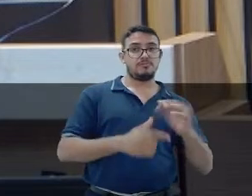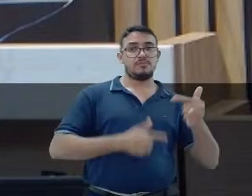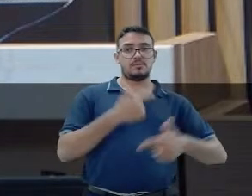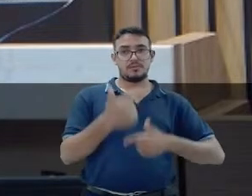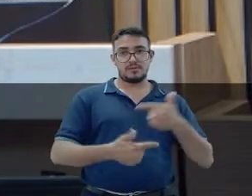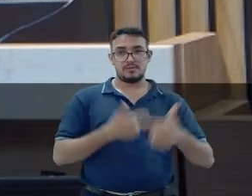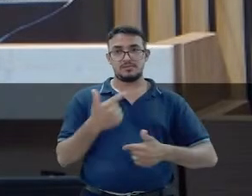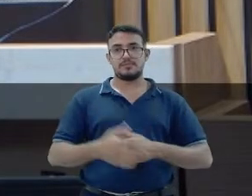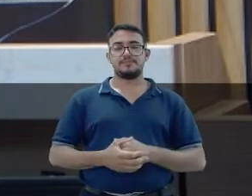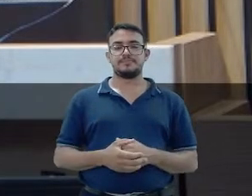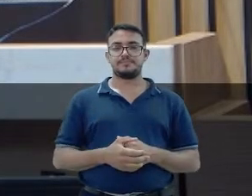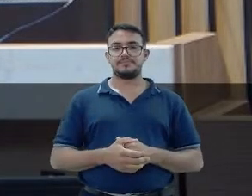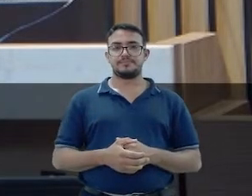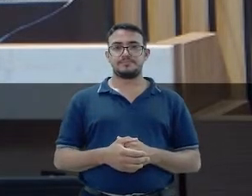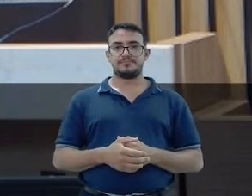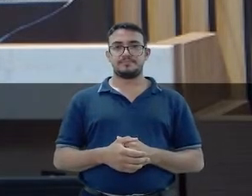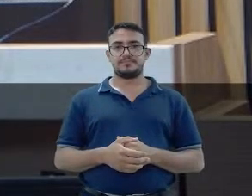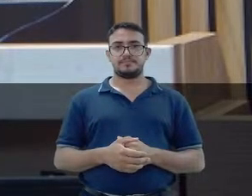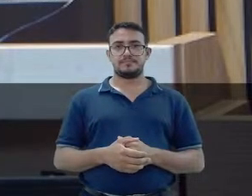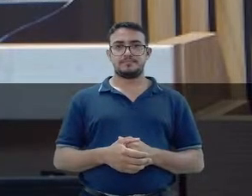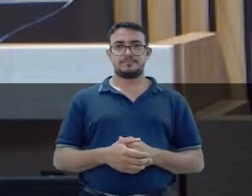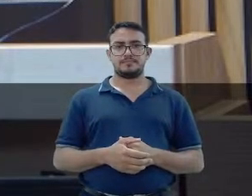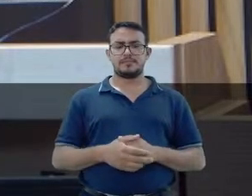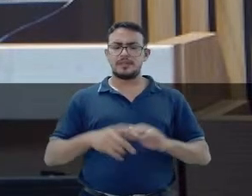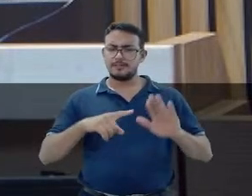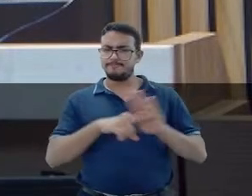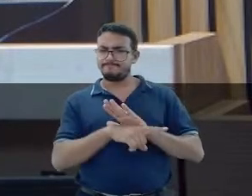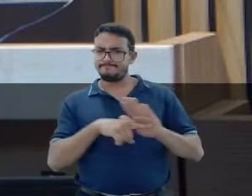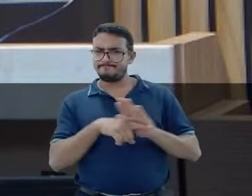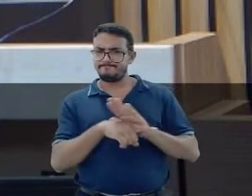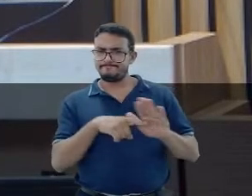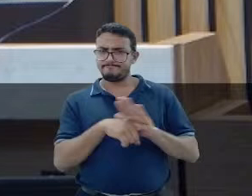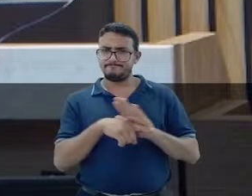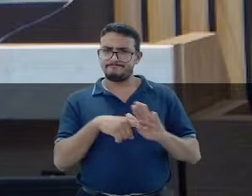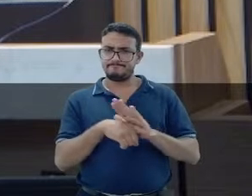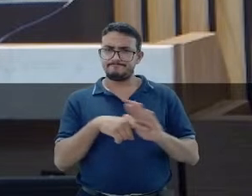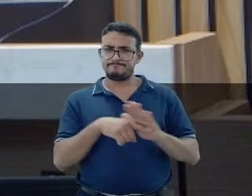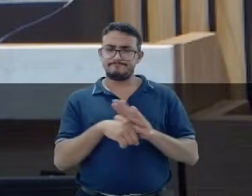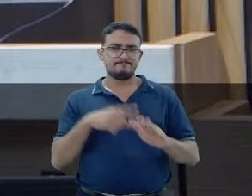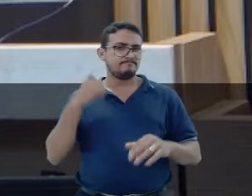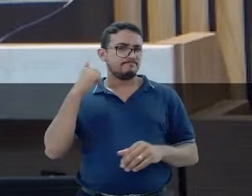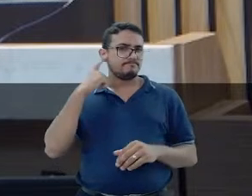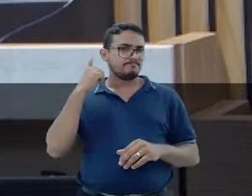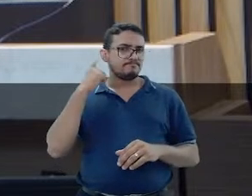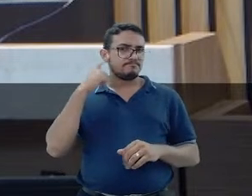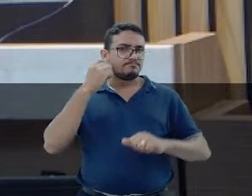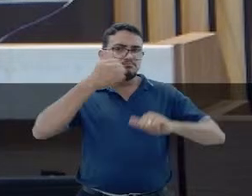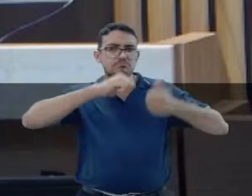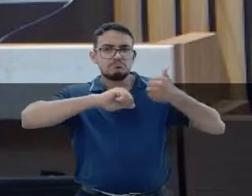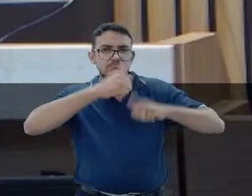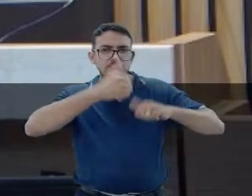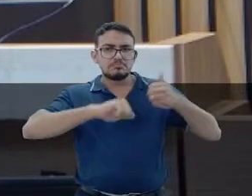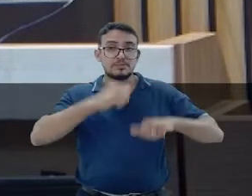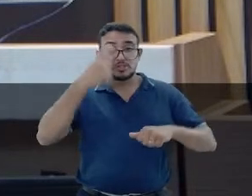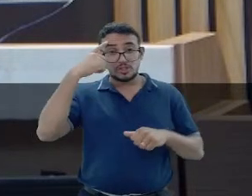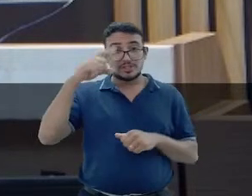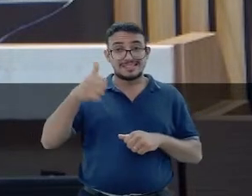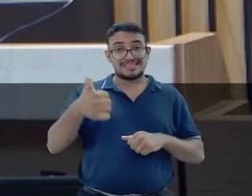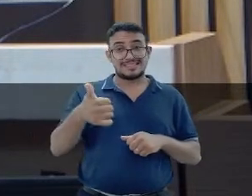desenvolvido. Pois, ao analisar a audiometria realizada em 10 de 6 de 2014,